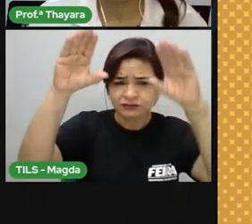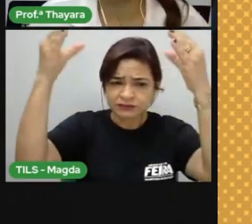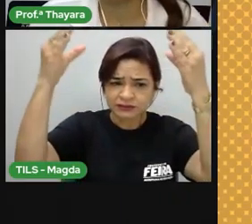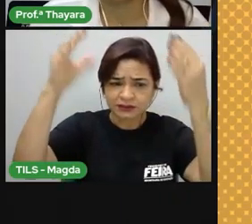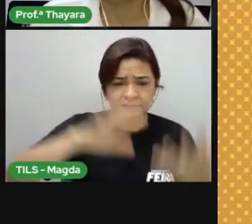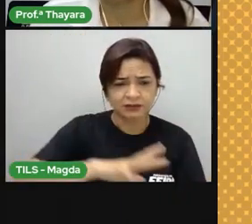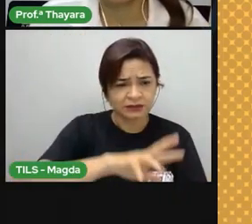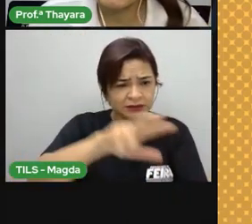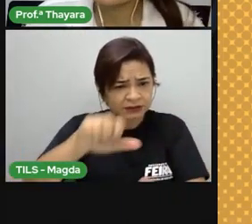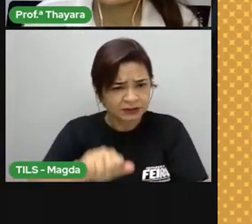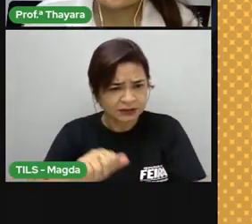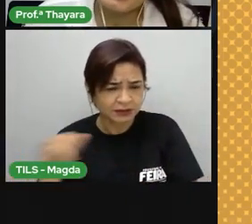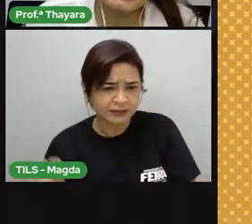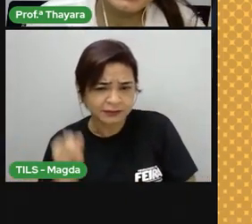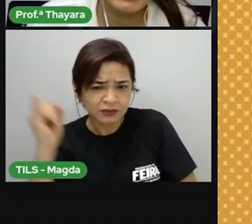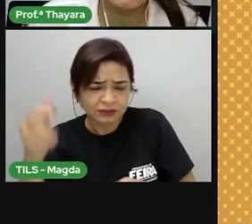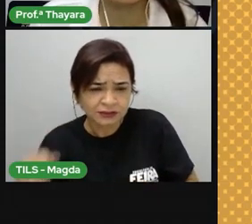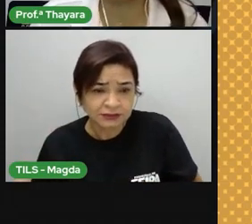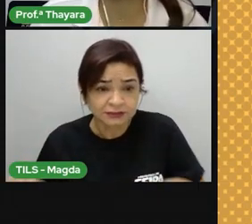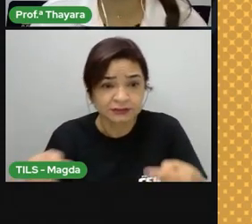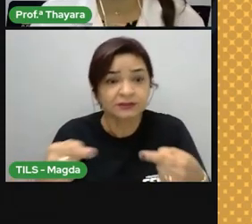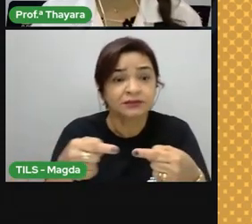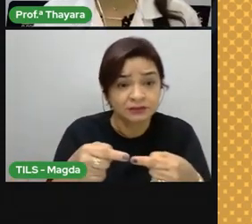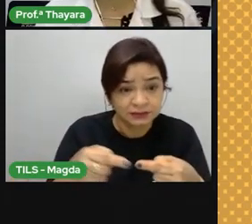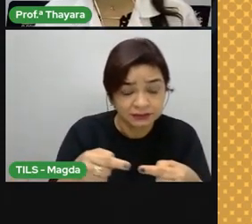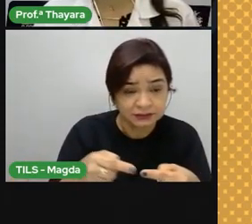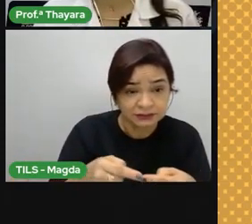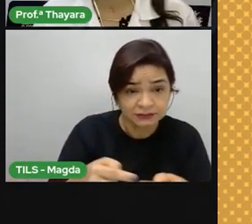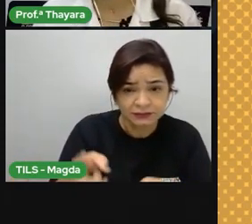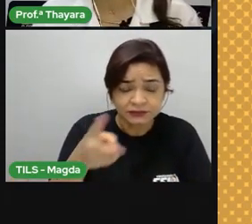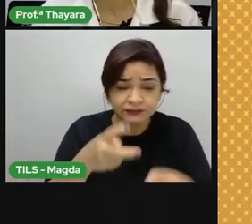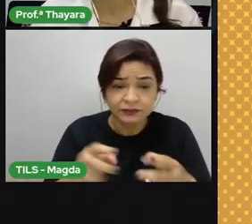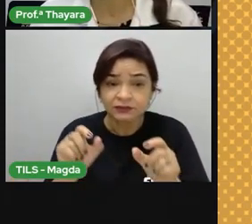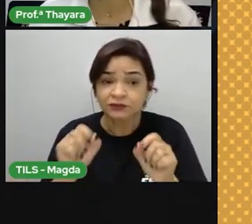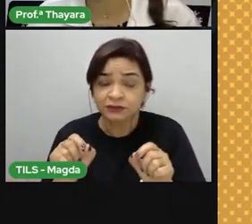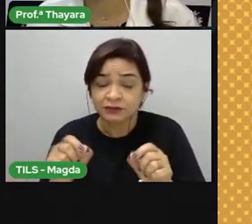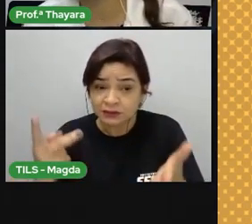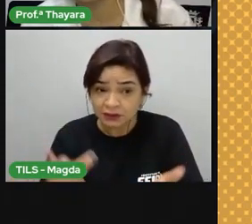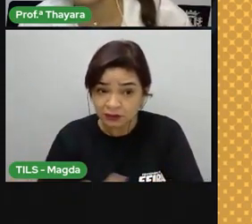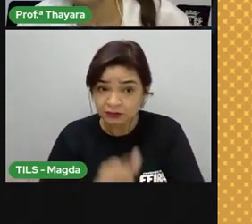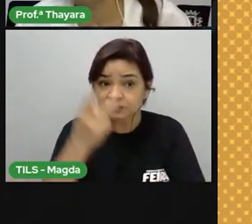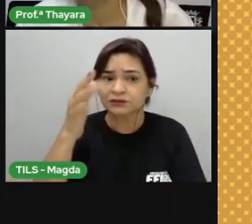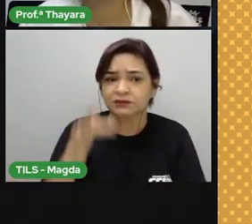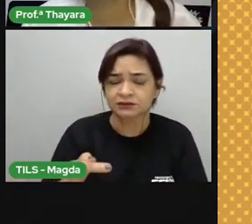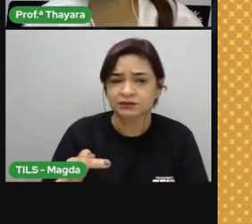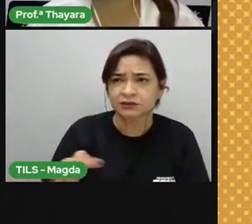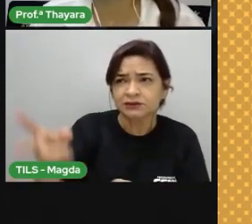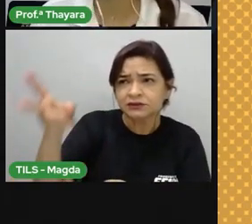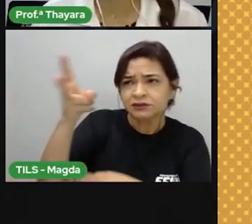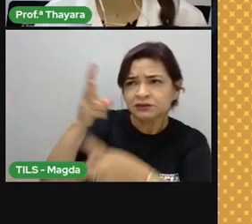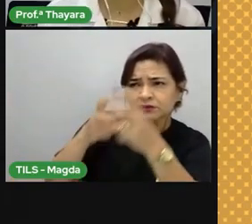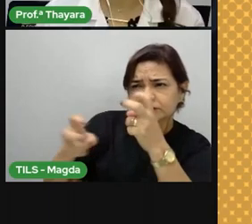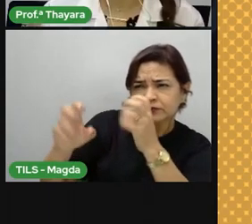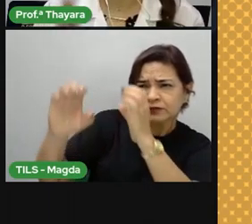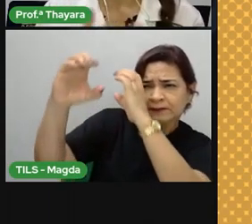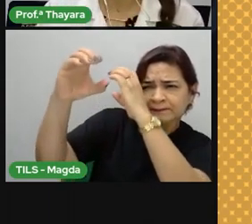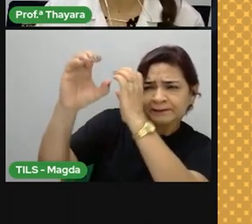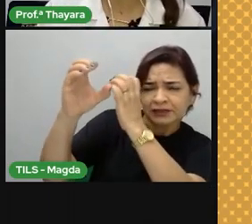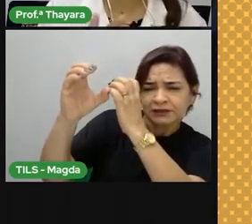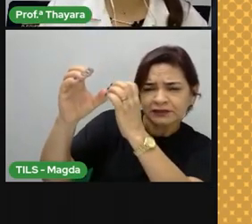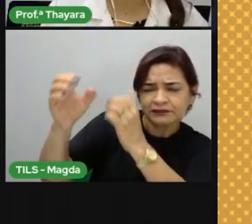terra, possibilitando assim a previsão desses fenômenos. Então, a partir dessa observação do céu, eles começaram a